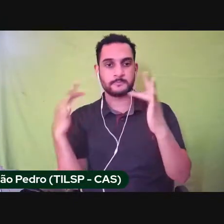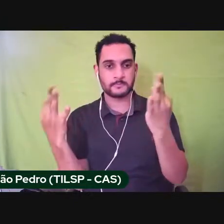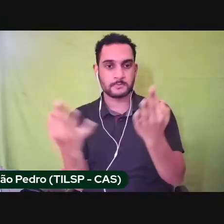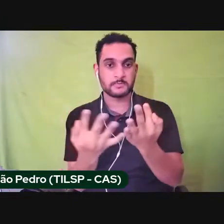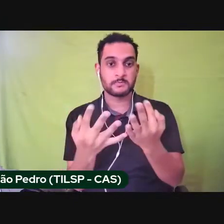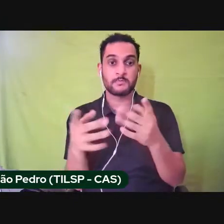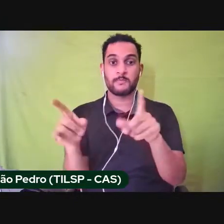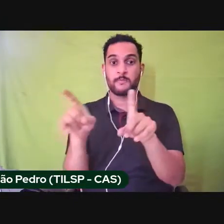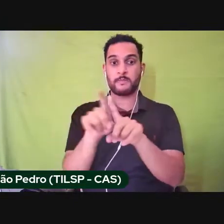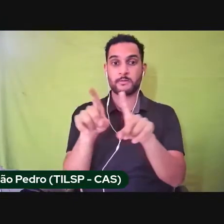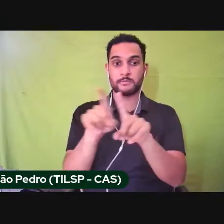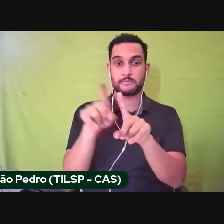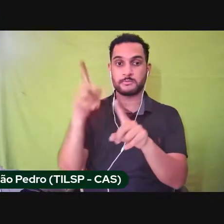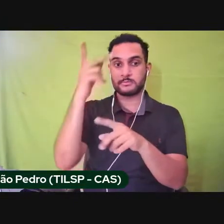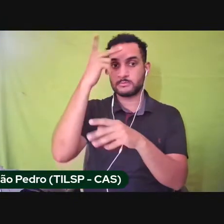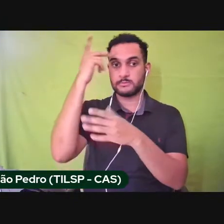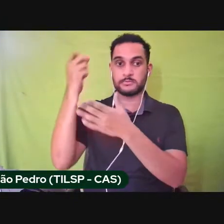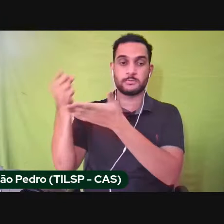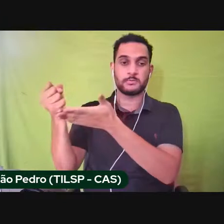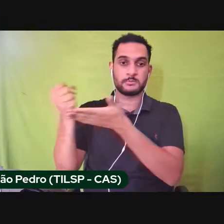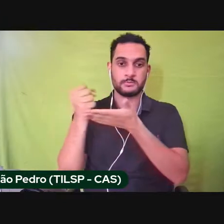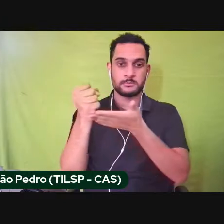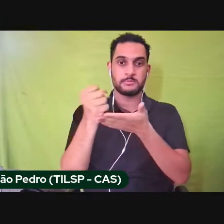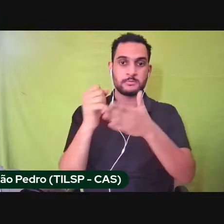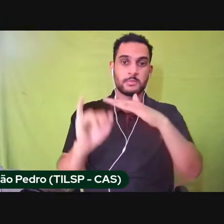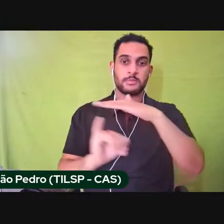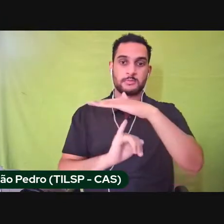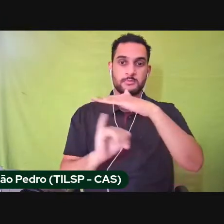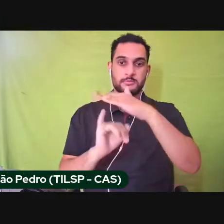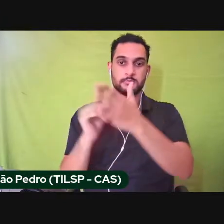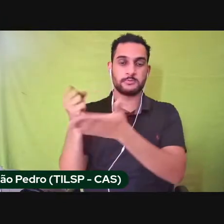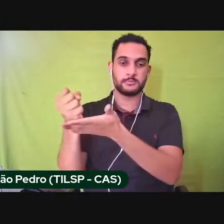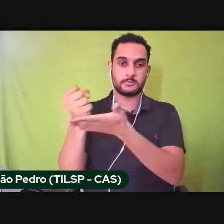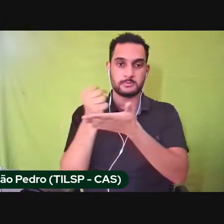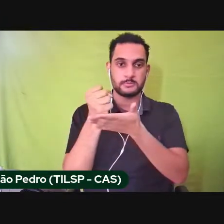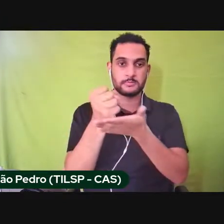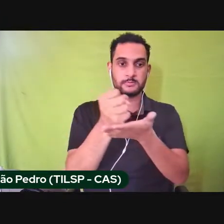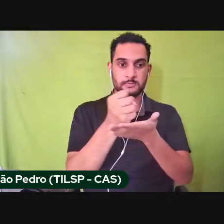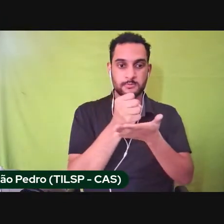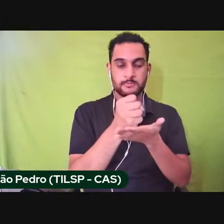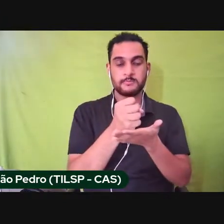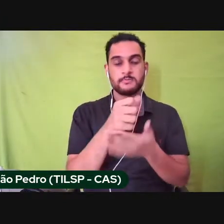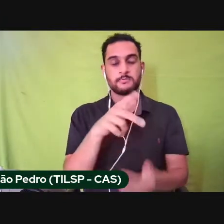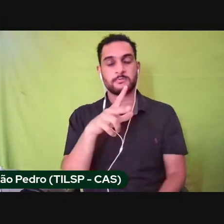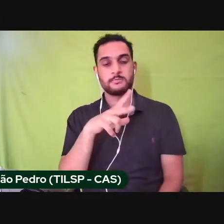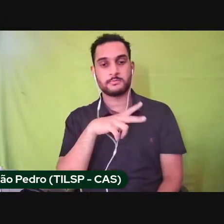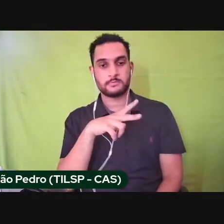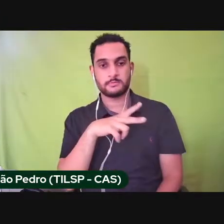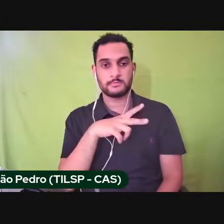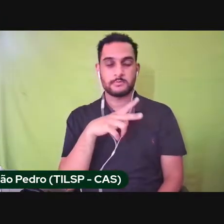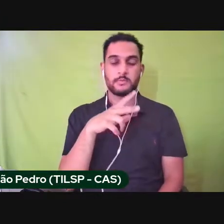das COIMANs, parceiros e operadores dos públicos e privados.